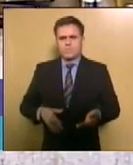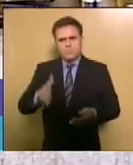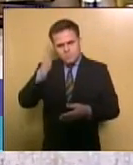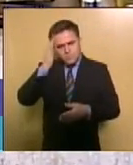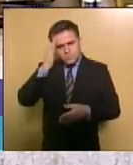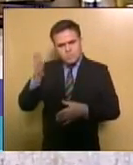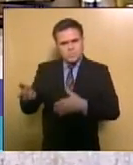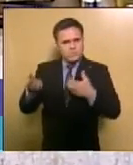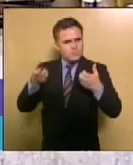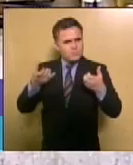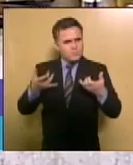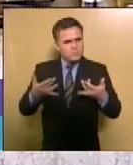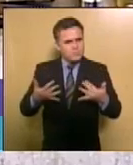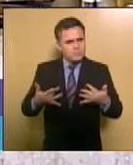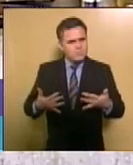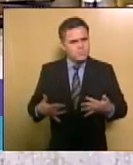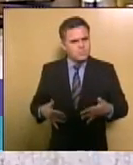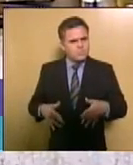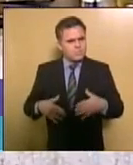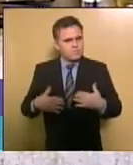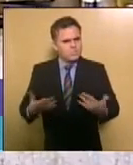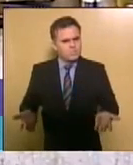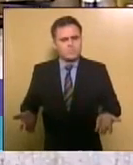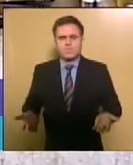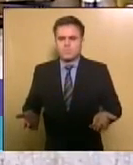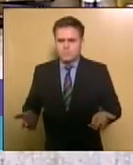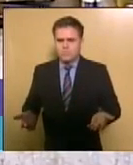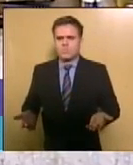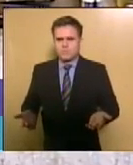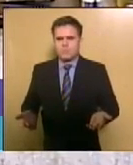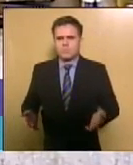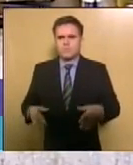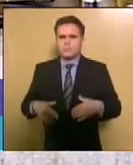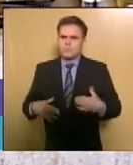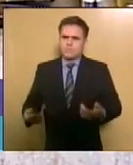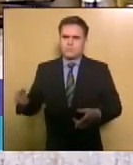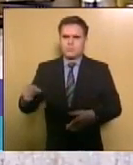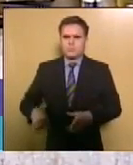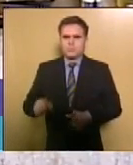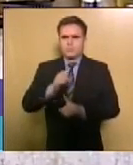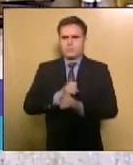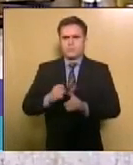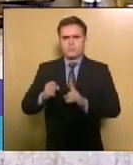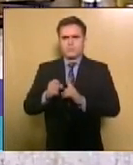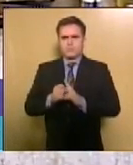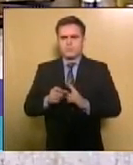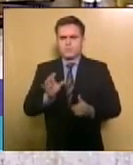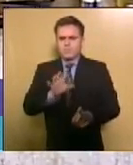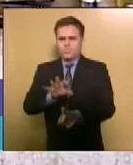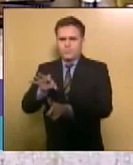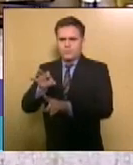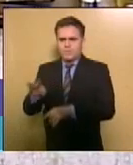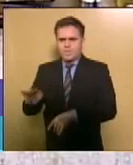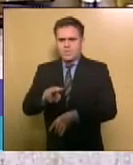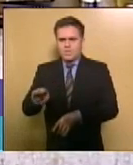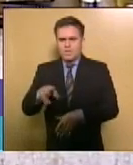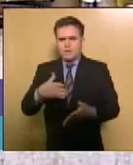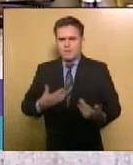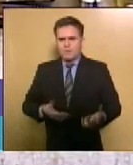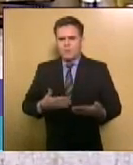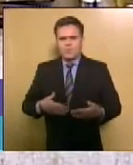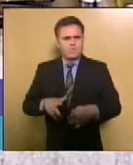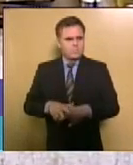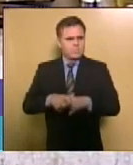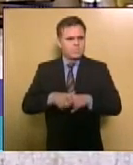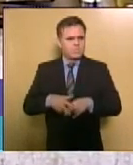vida né do que a a a sociedade gerou na vida de cada jovem desse e eu espero